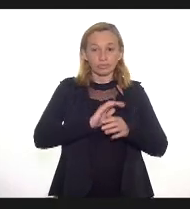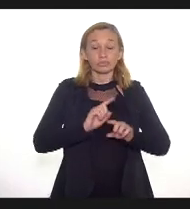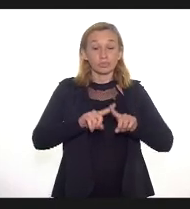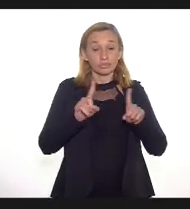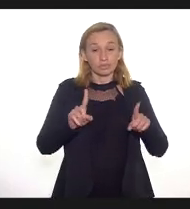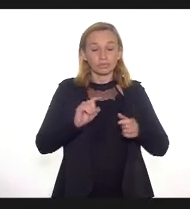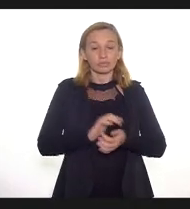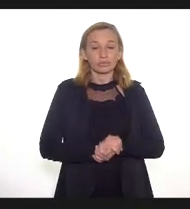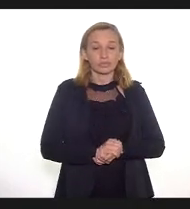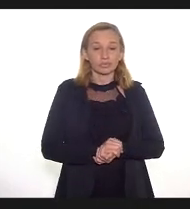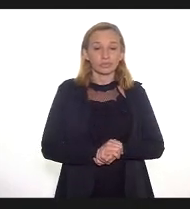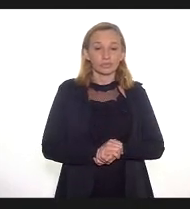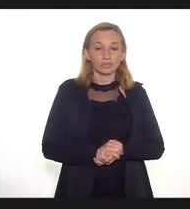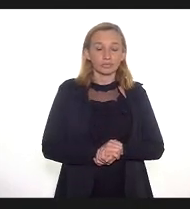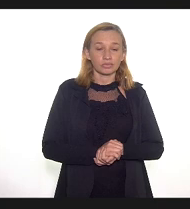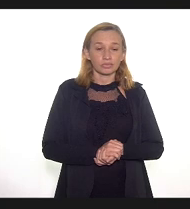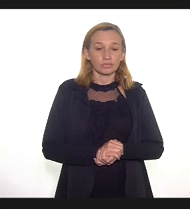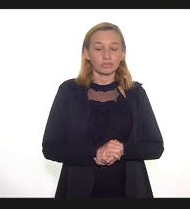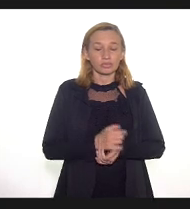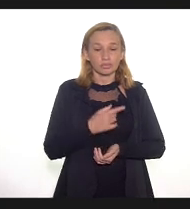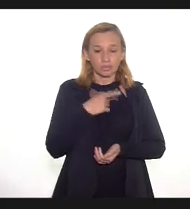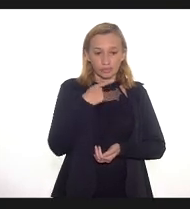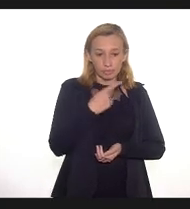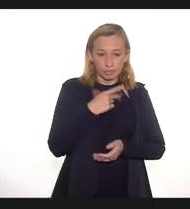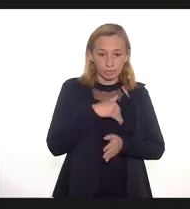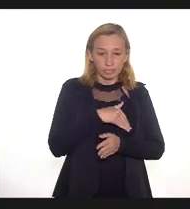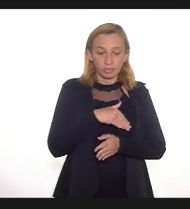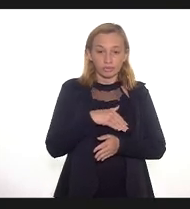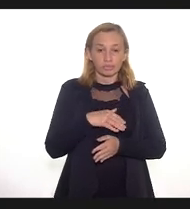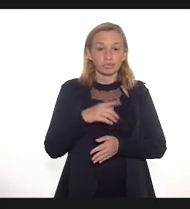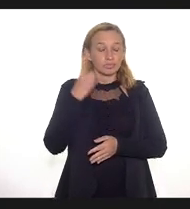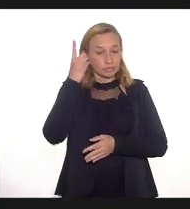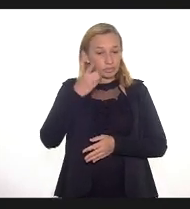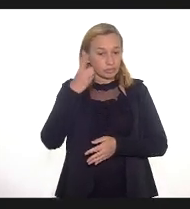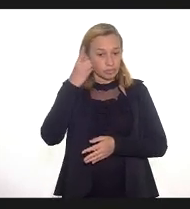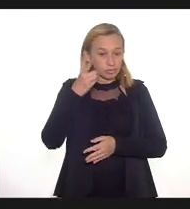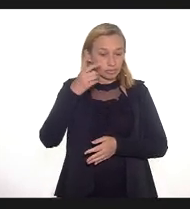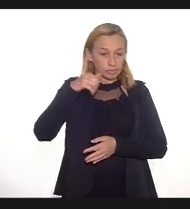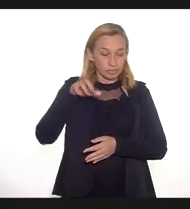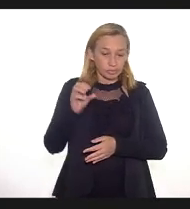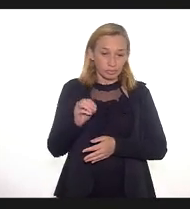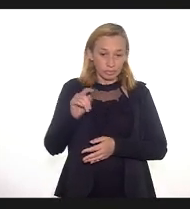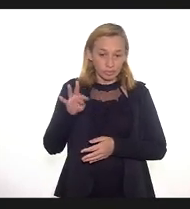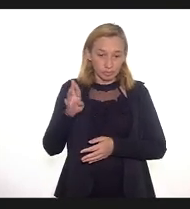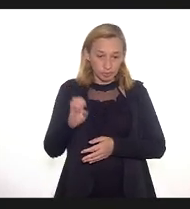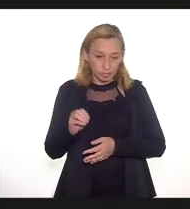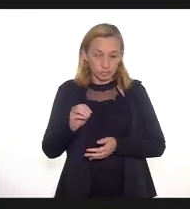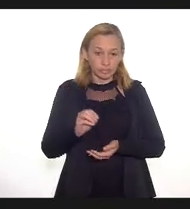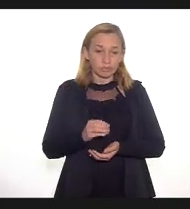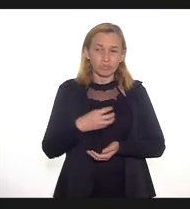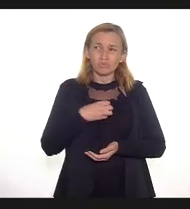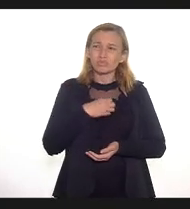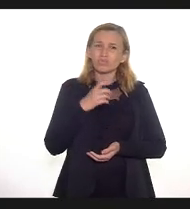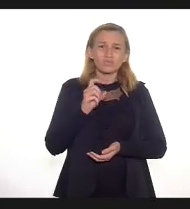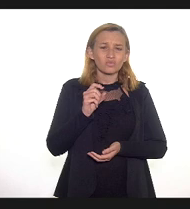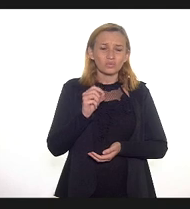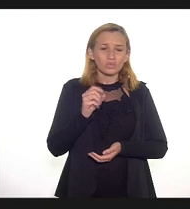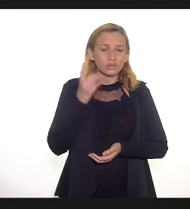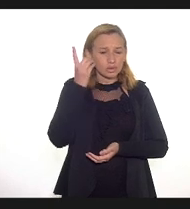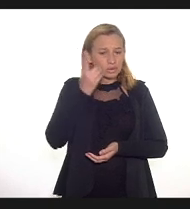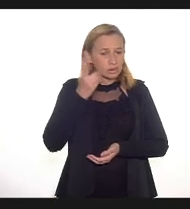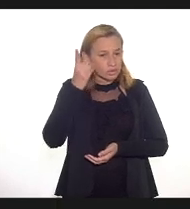mas me filio às palavras do deputado Márcio Galberto, no sentido de que